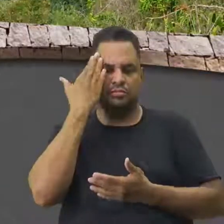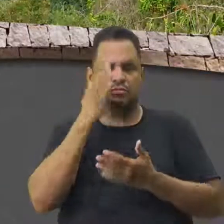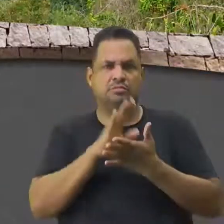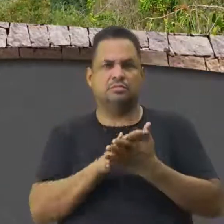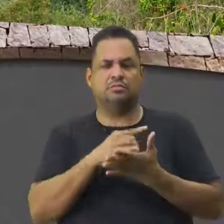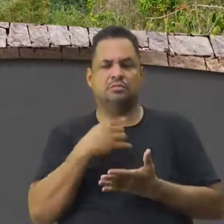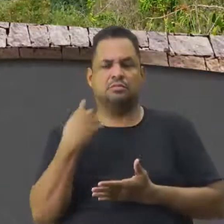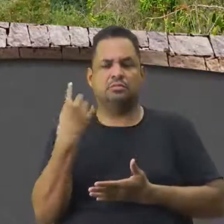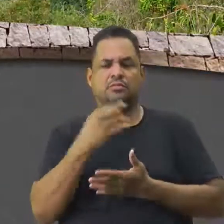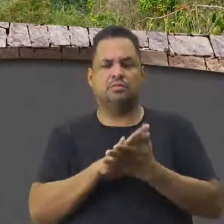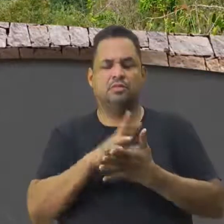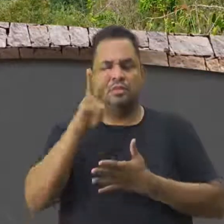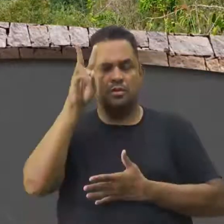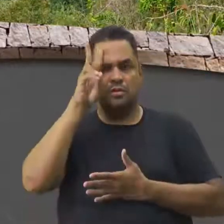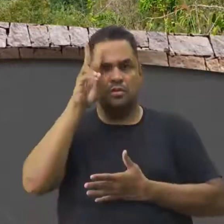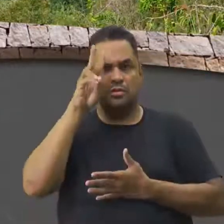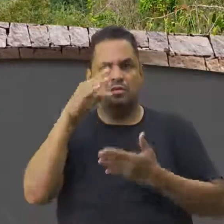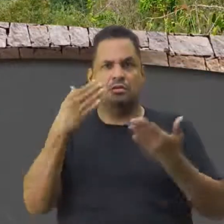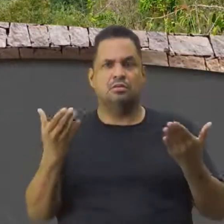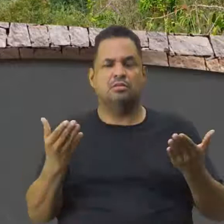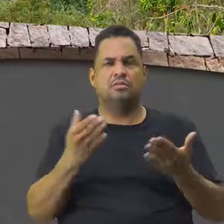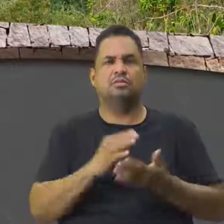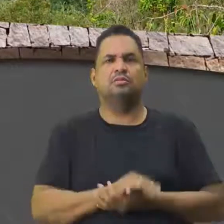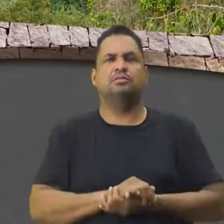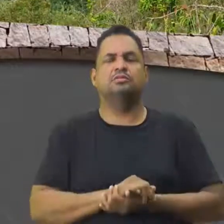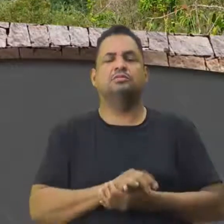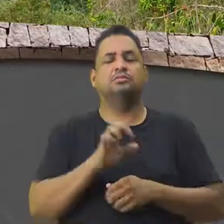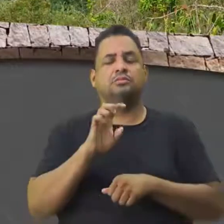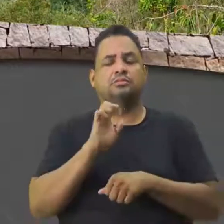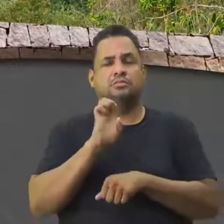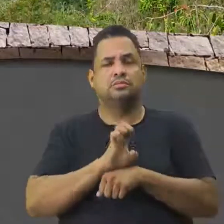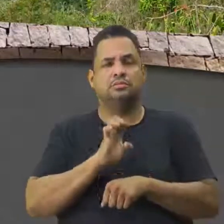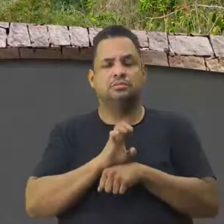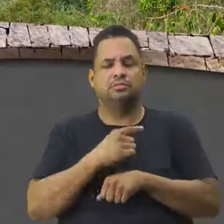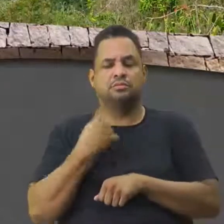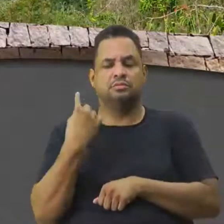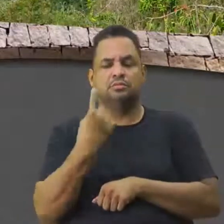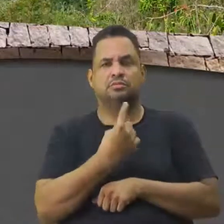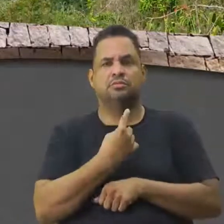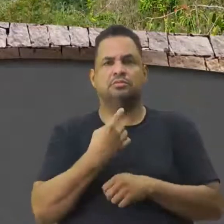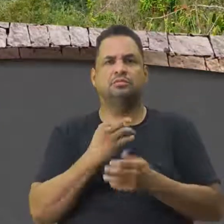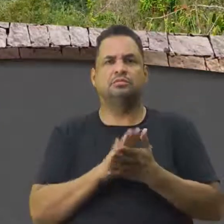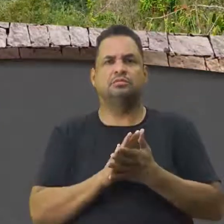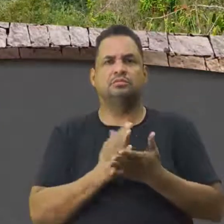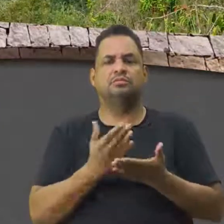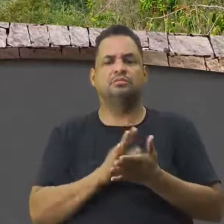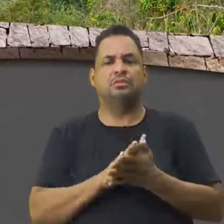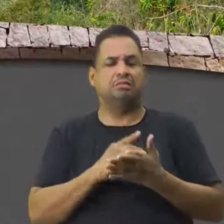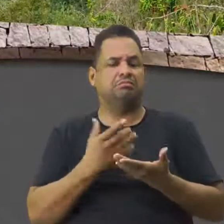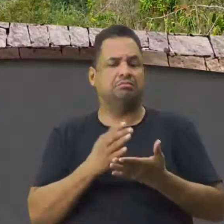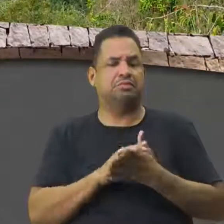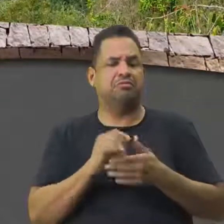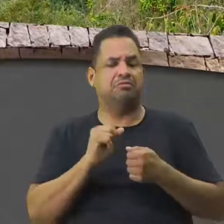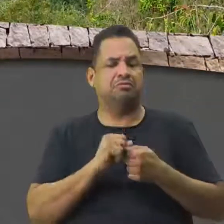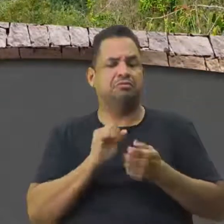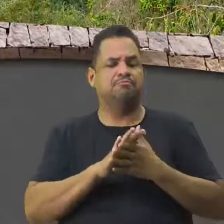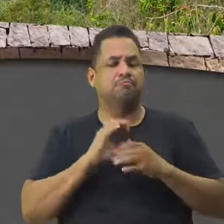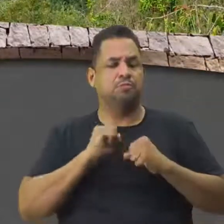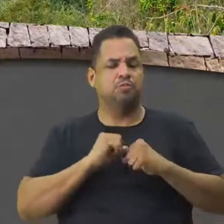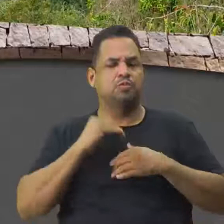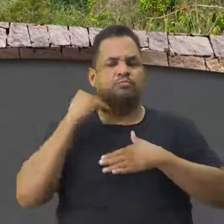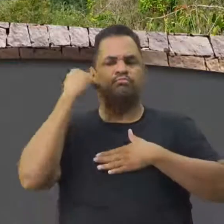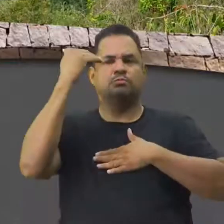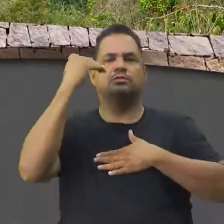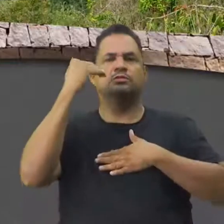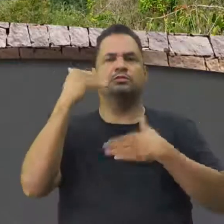nossa história, do nosso estado, é feita de superação. É por isso que você, meu